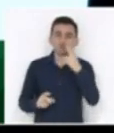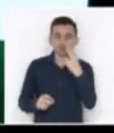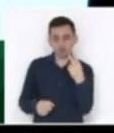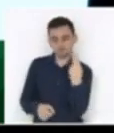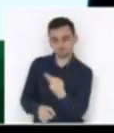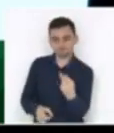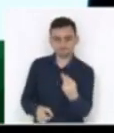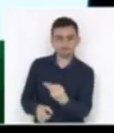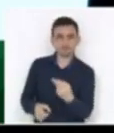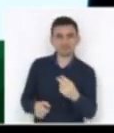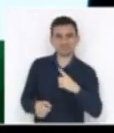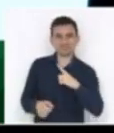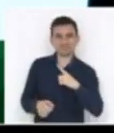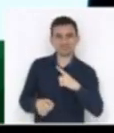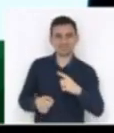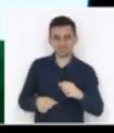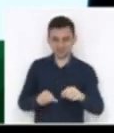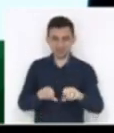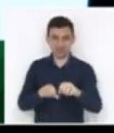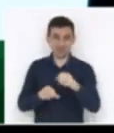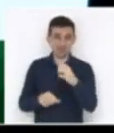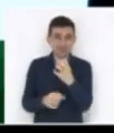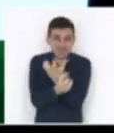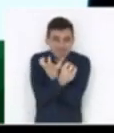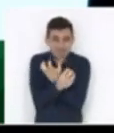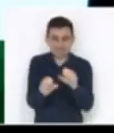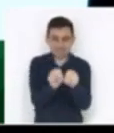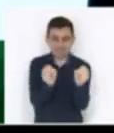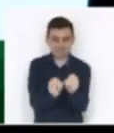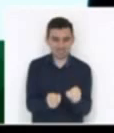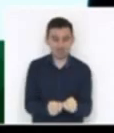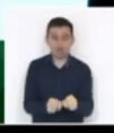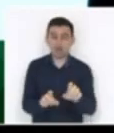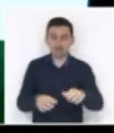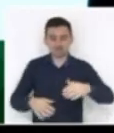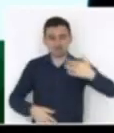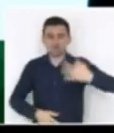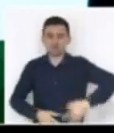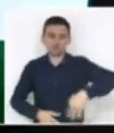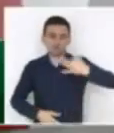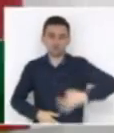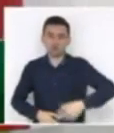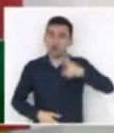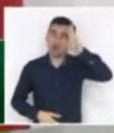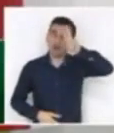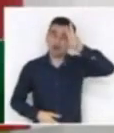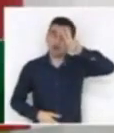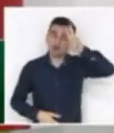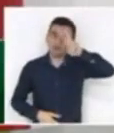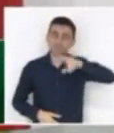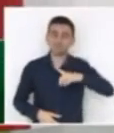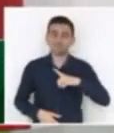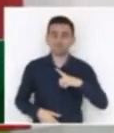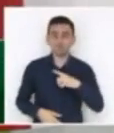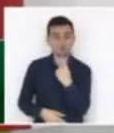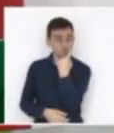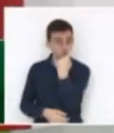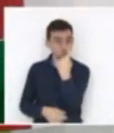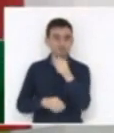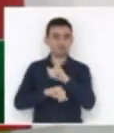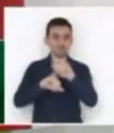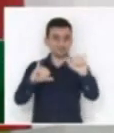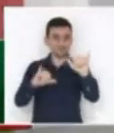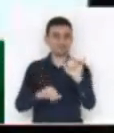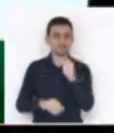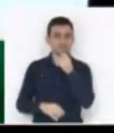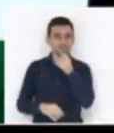a parte visível de uma dor que não se apaga. Esse é um depoimento. O